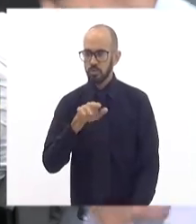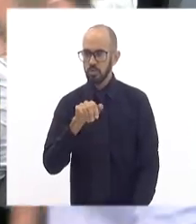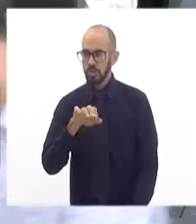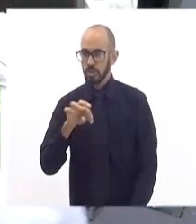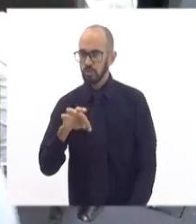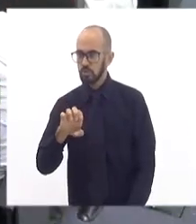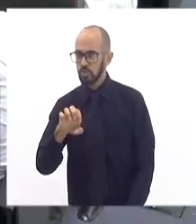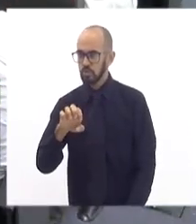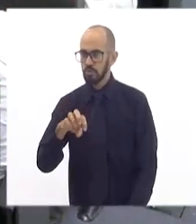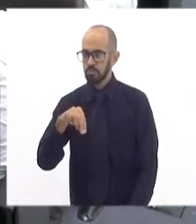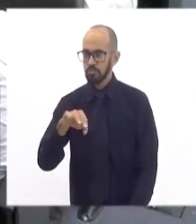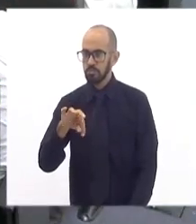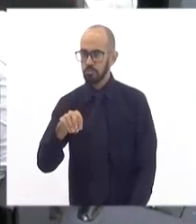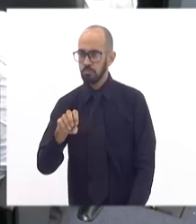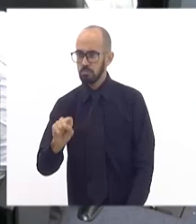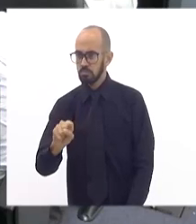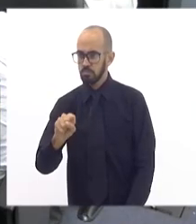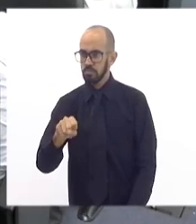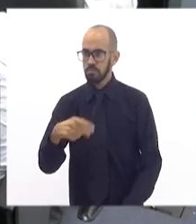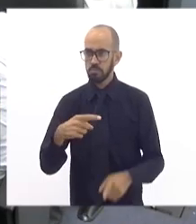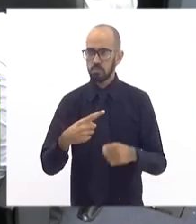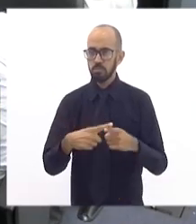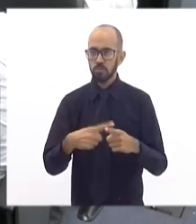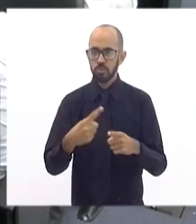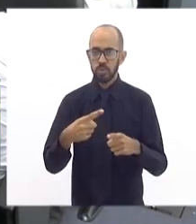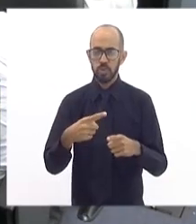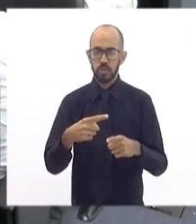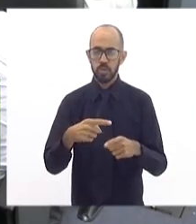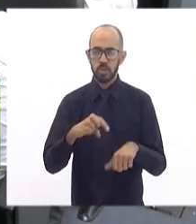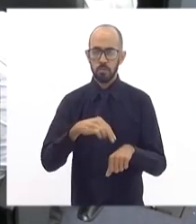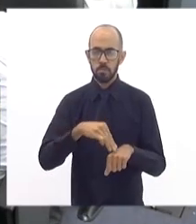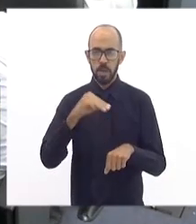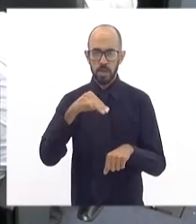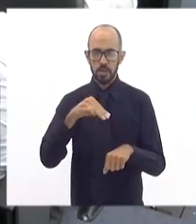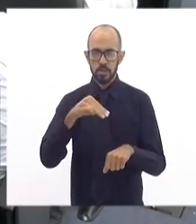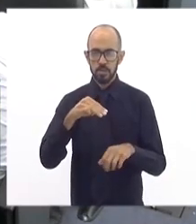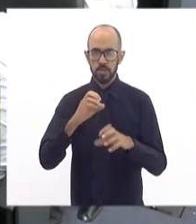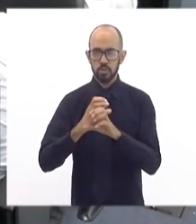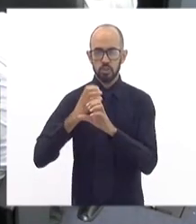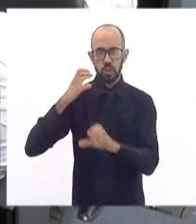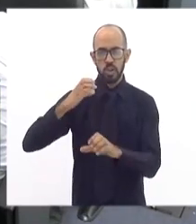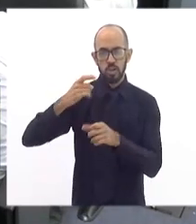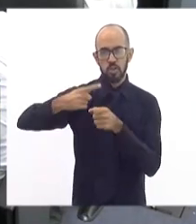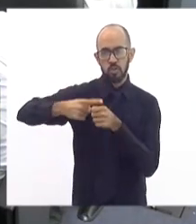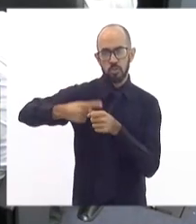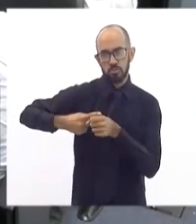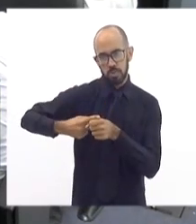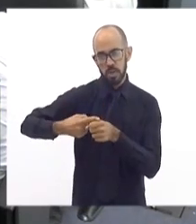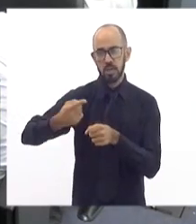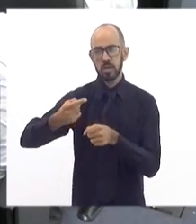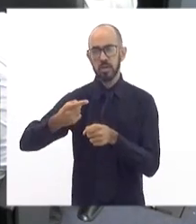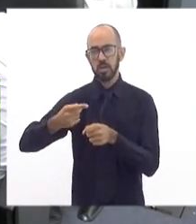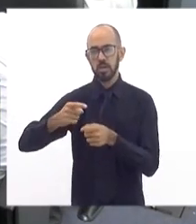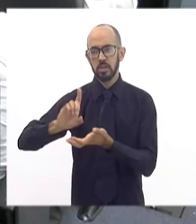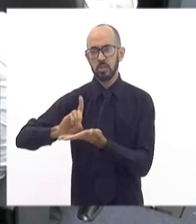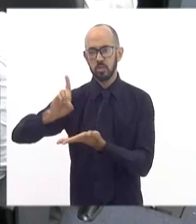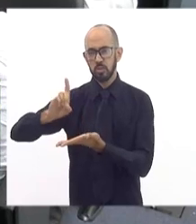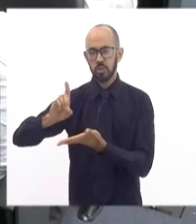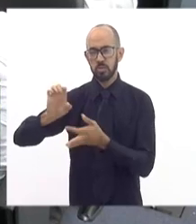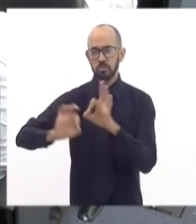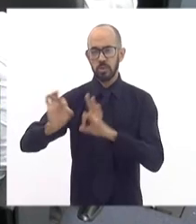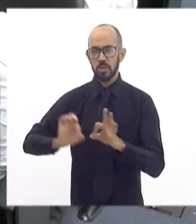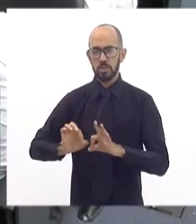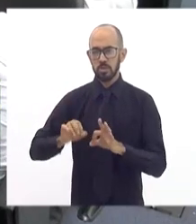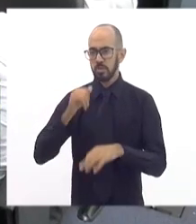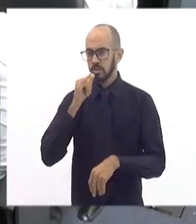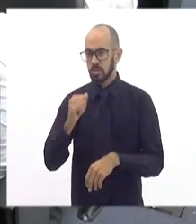Tá bom então Isabelle de loys mexe engenharia Urbana pelo UFRJ doutorando no programa de planejamento